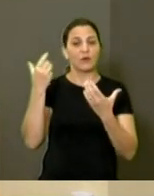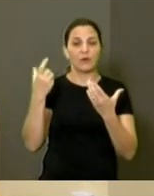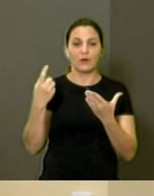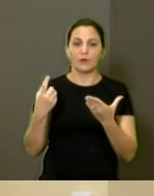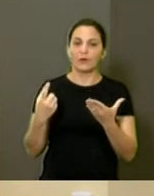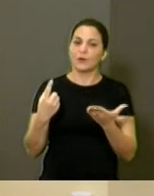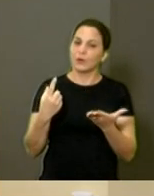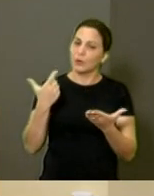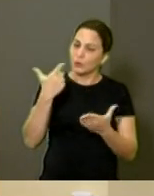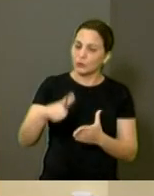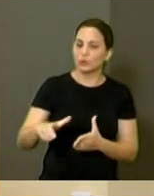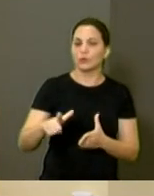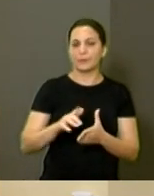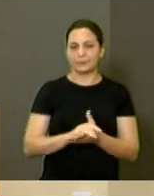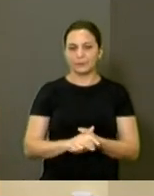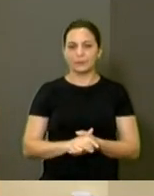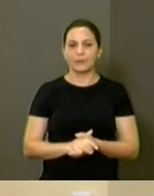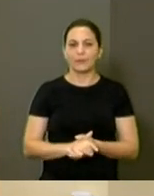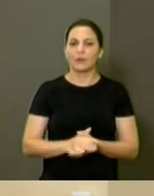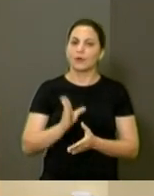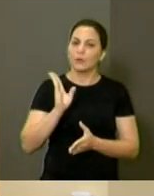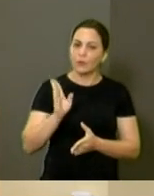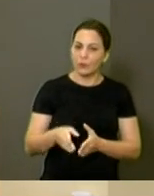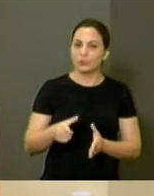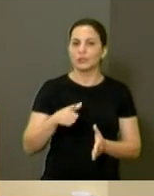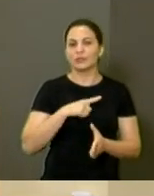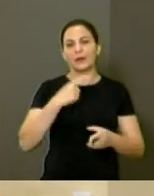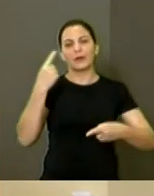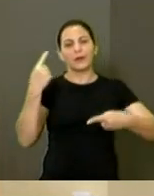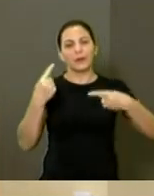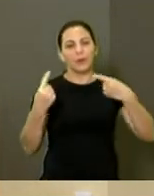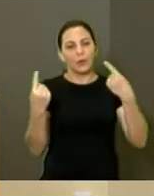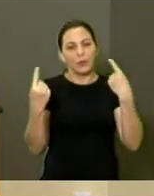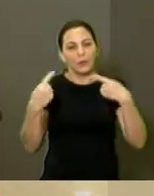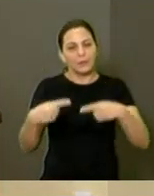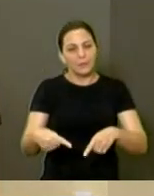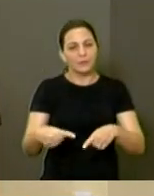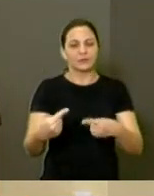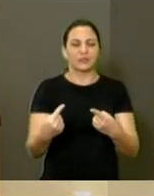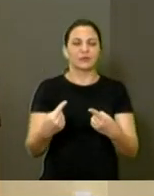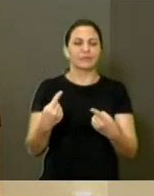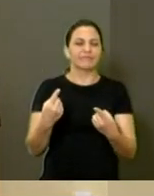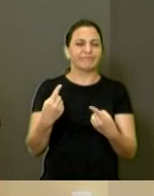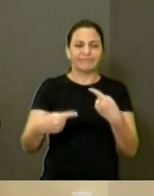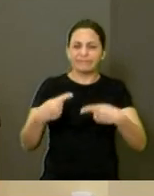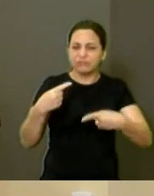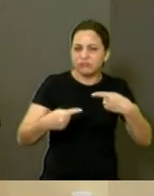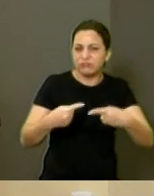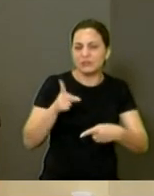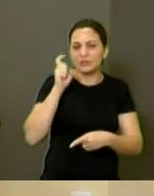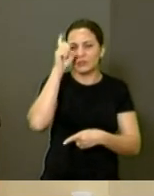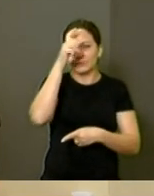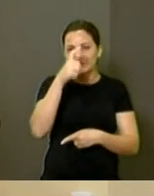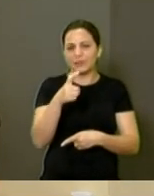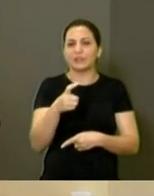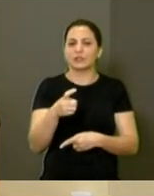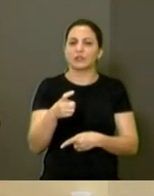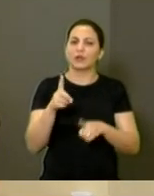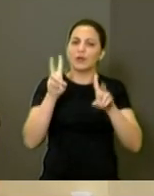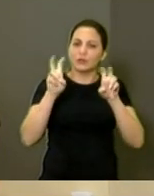Vereador Donizete simeoni que nós vamos de fato hoje travar um debate difícil aqui que é o debate sobre a extinção da